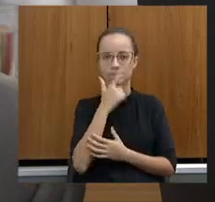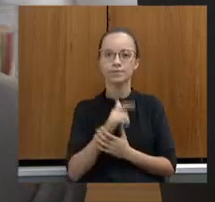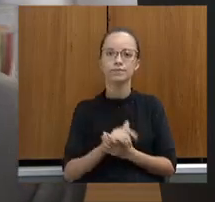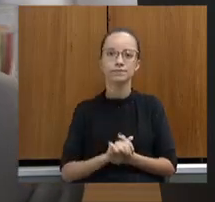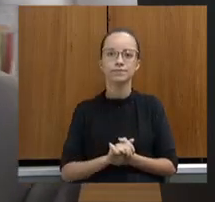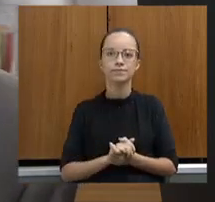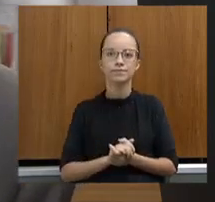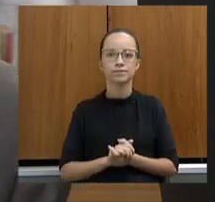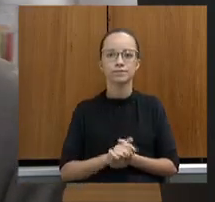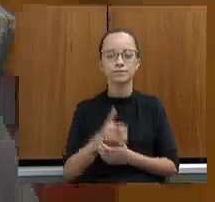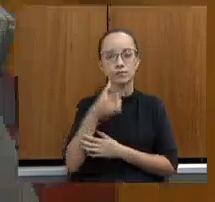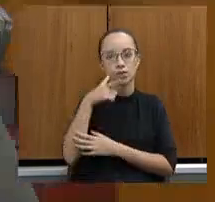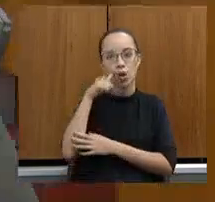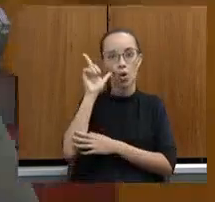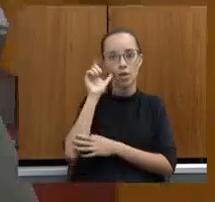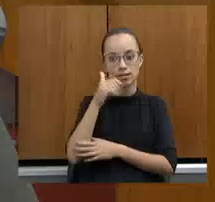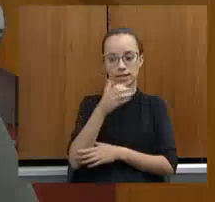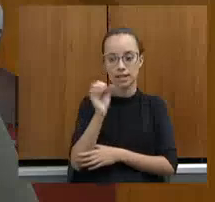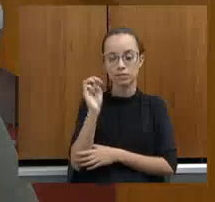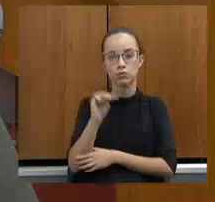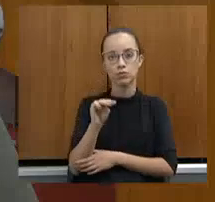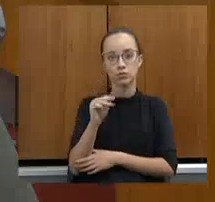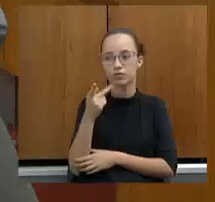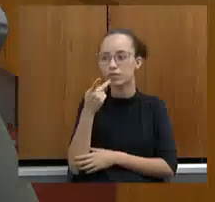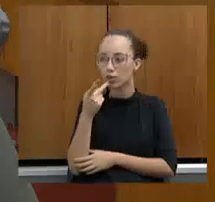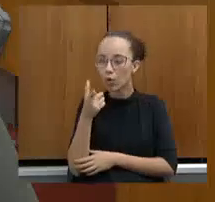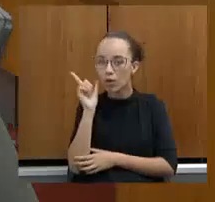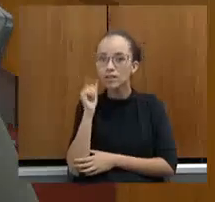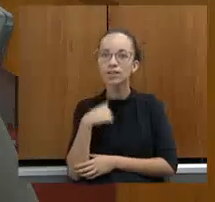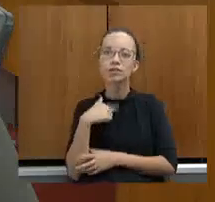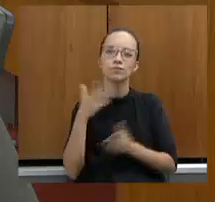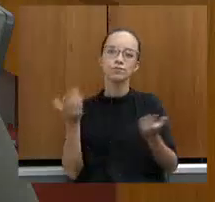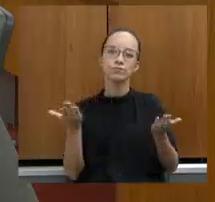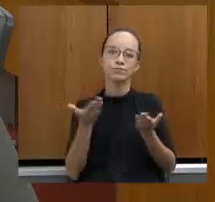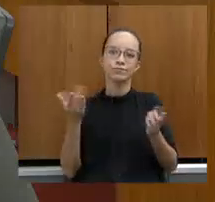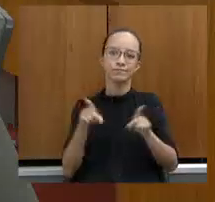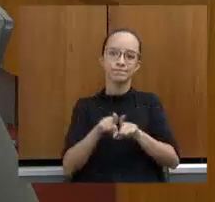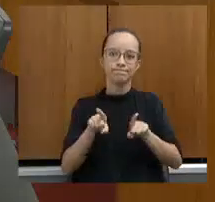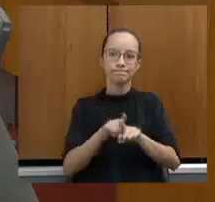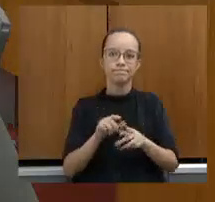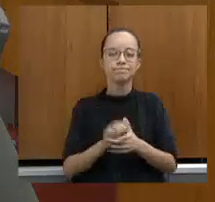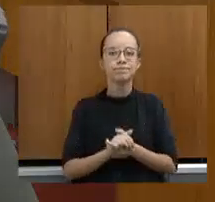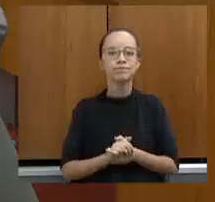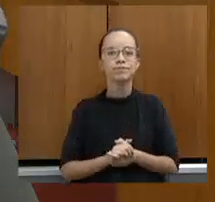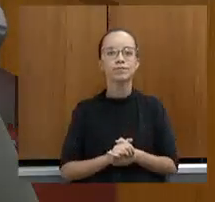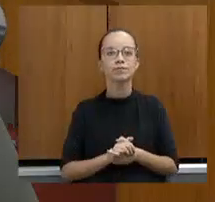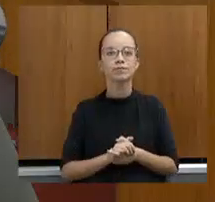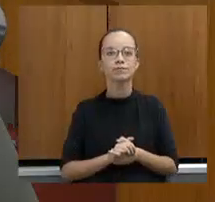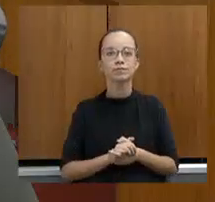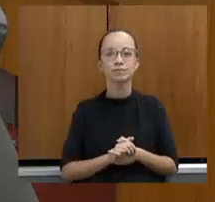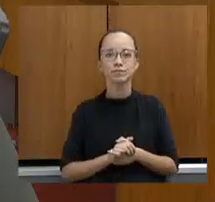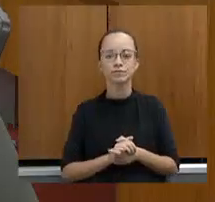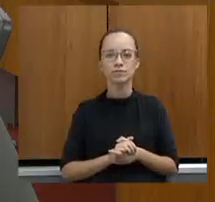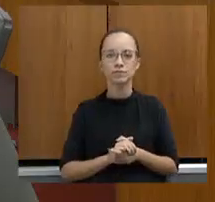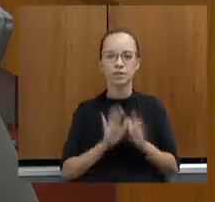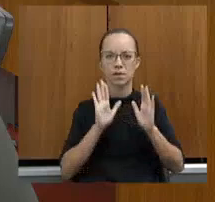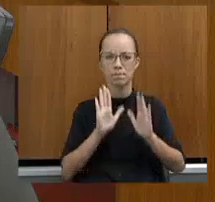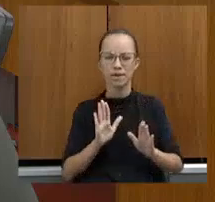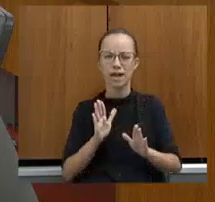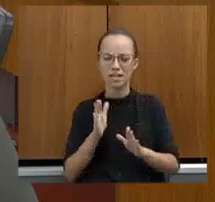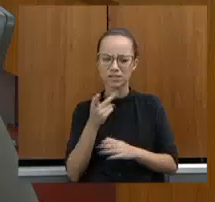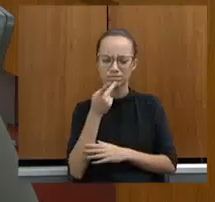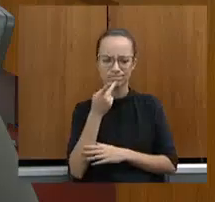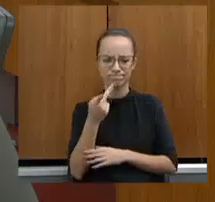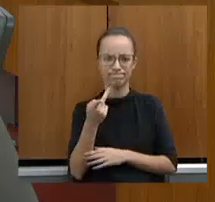você teve ontem da comissão foram 10 minutos né mas é que é muito mais as minhas as minhas as minhas intervenções